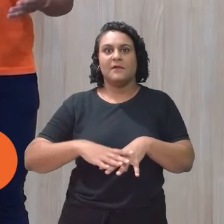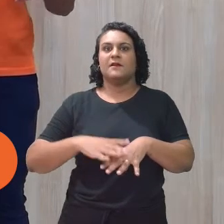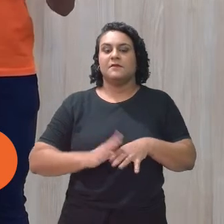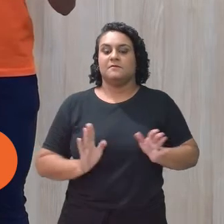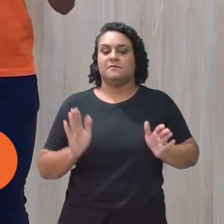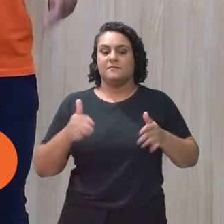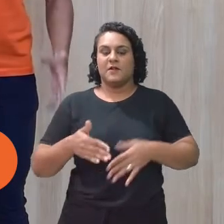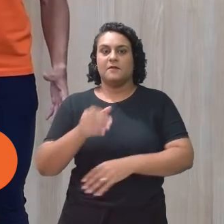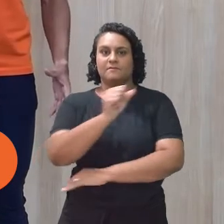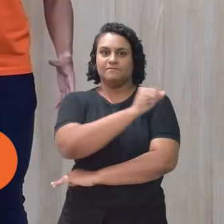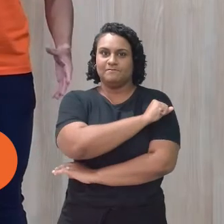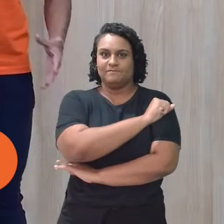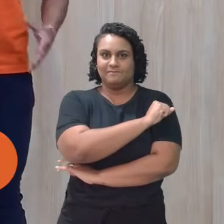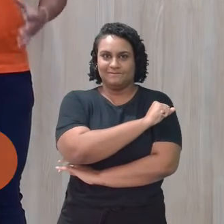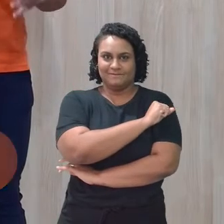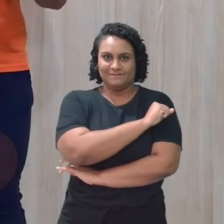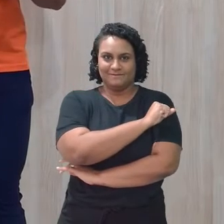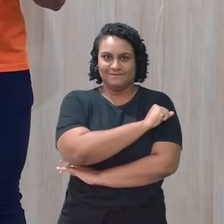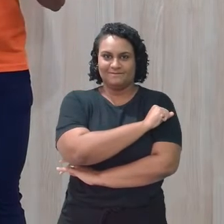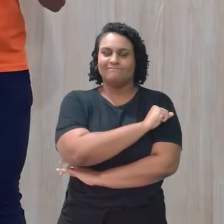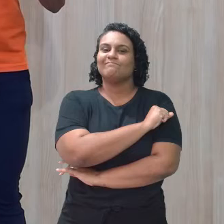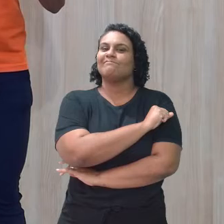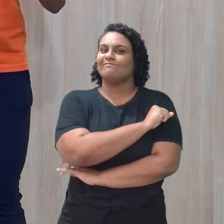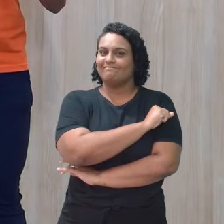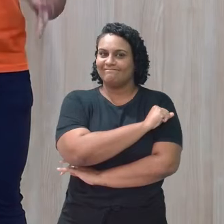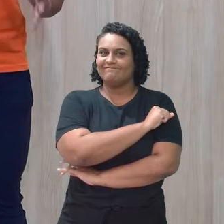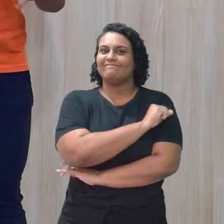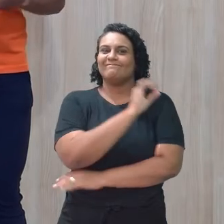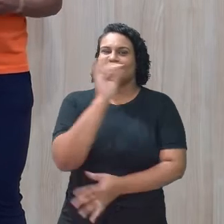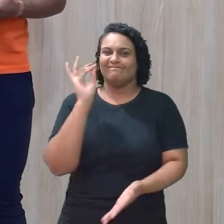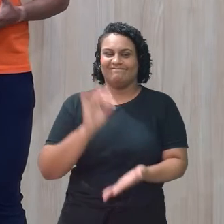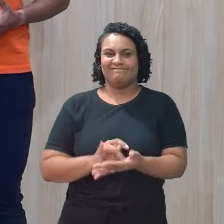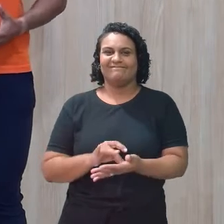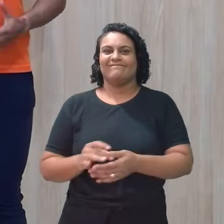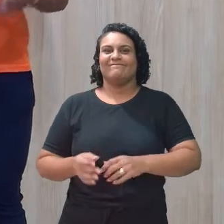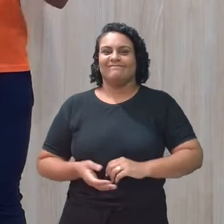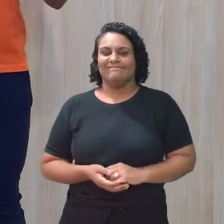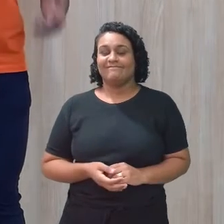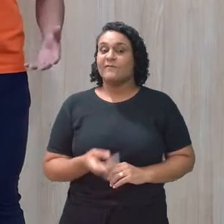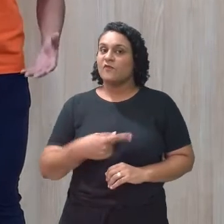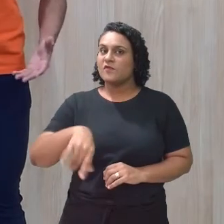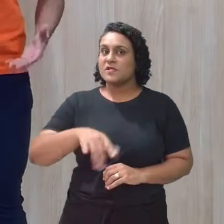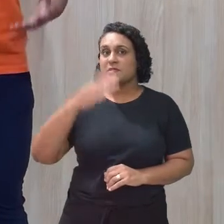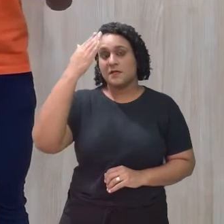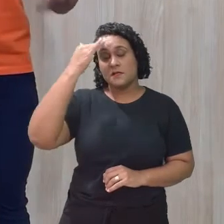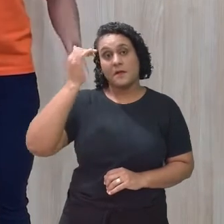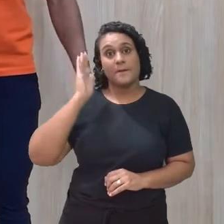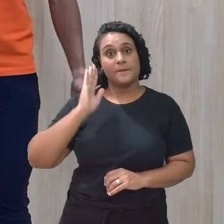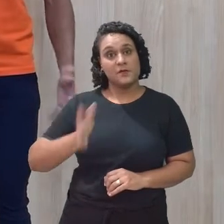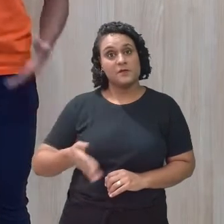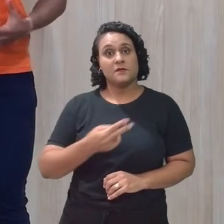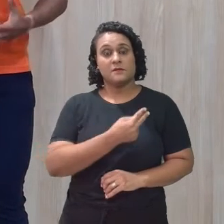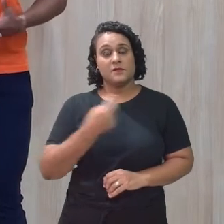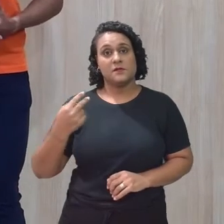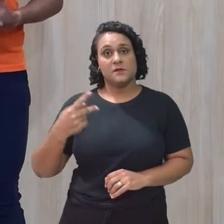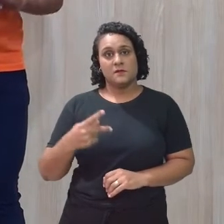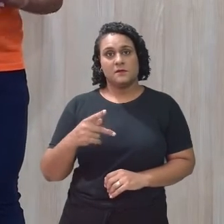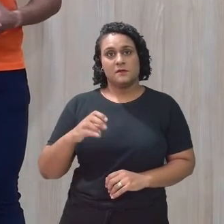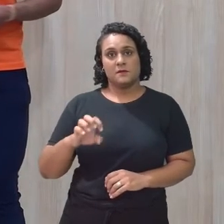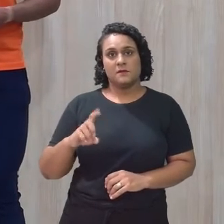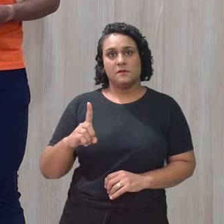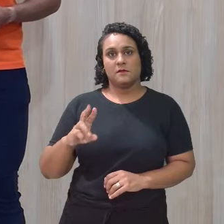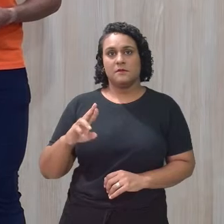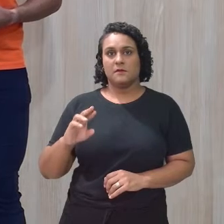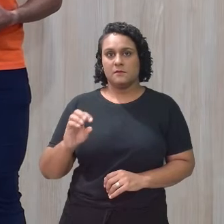as turmas dos anos finais, a turminha aí do 8º ano. Como você já sabe, eu me chamo Pedro Vitor,